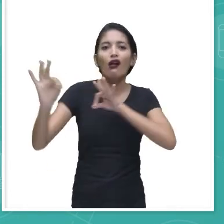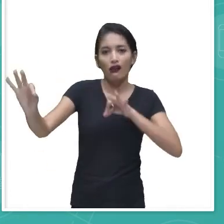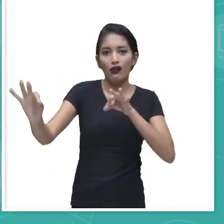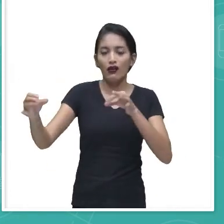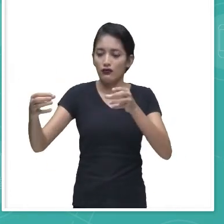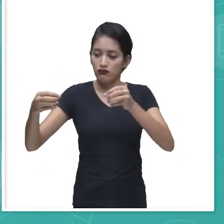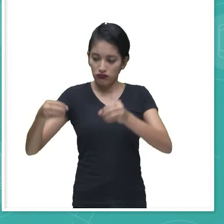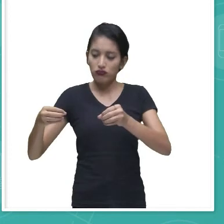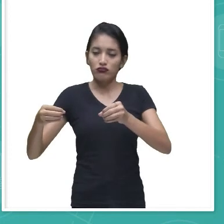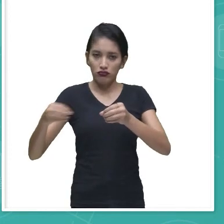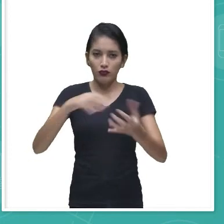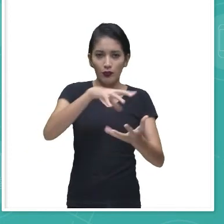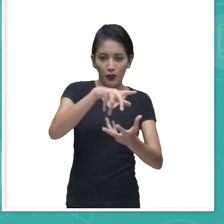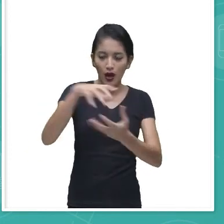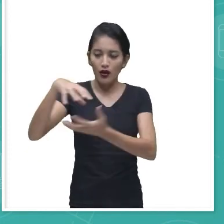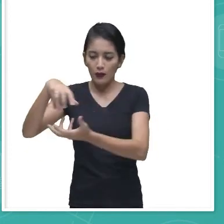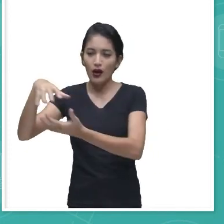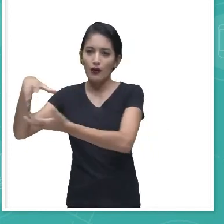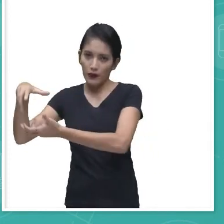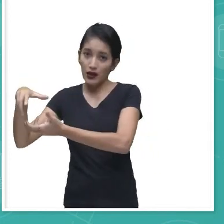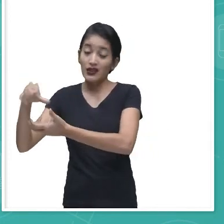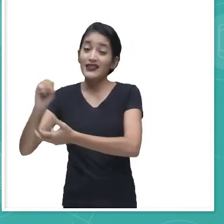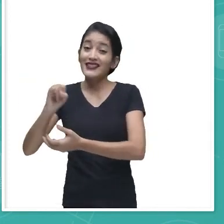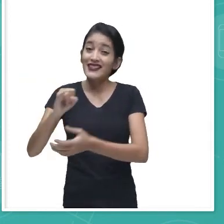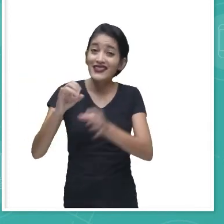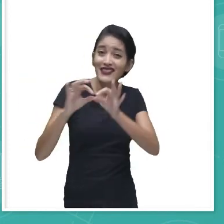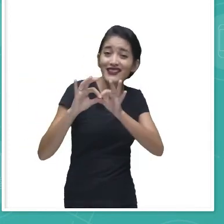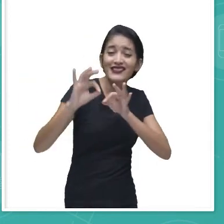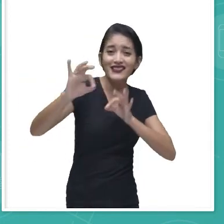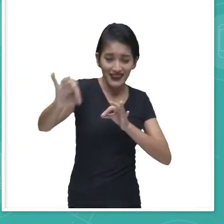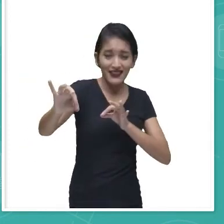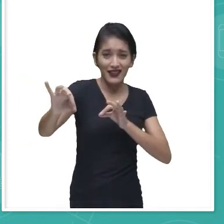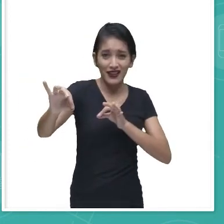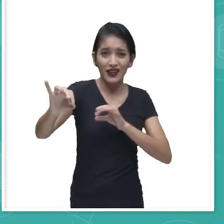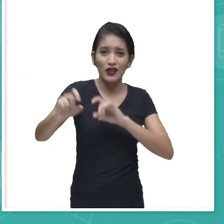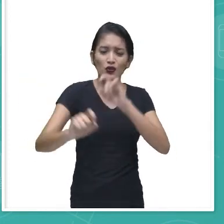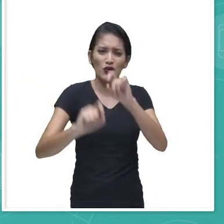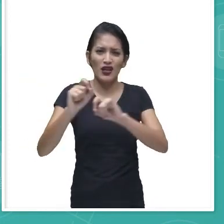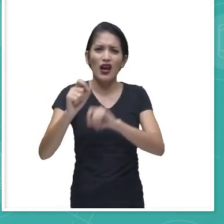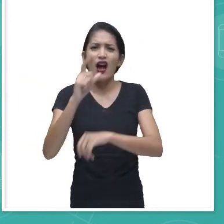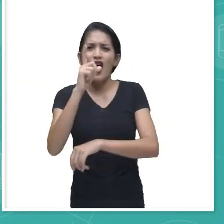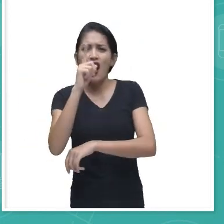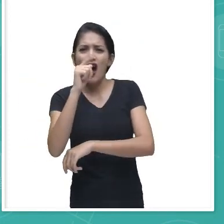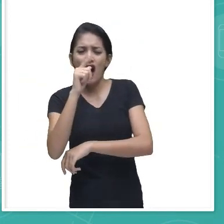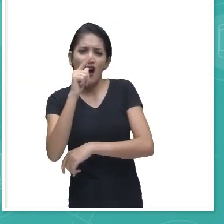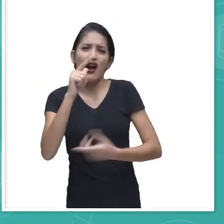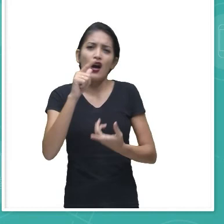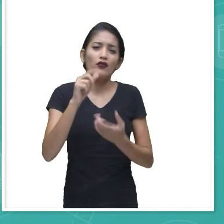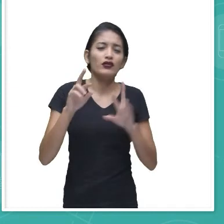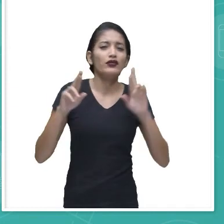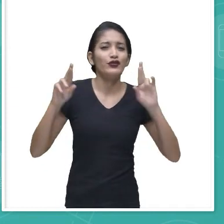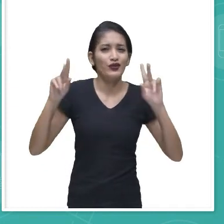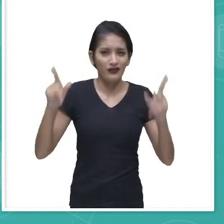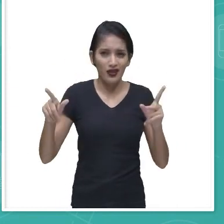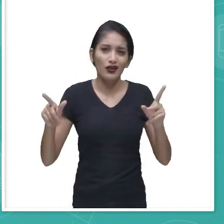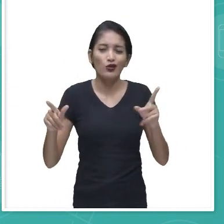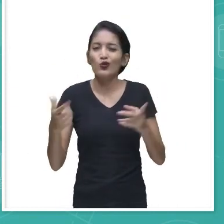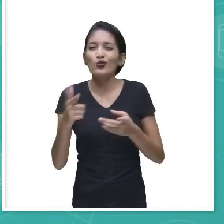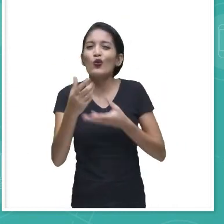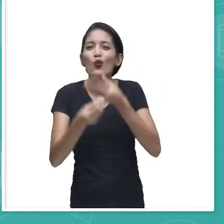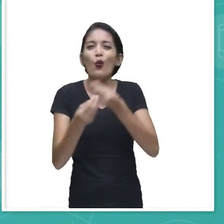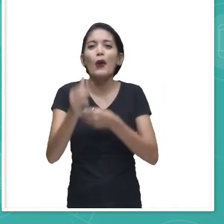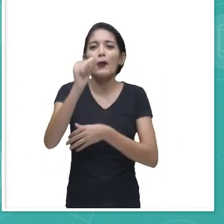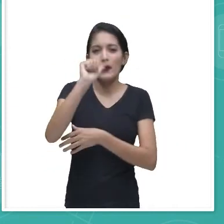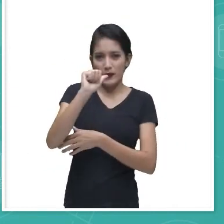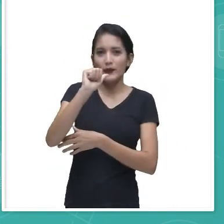porque se ele fosse mais distante, ele seria aí a água seria em formato sólido, né? Não teria tantos seres vivos como a gente